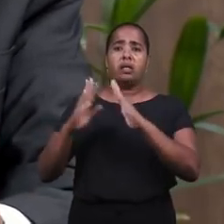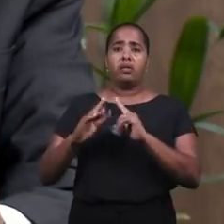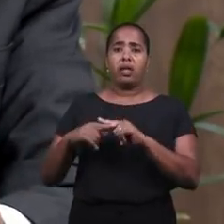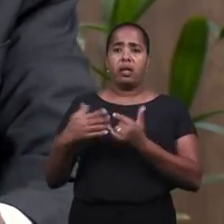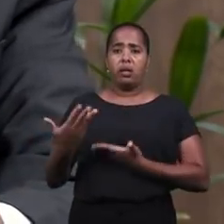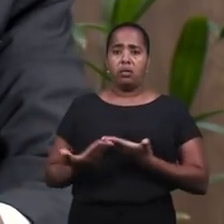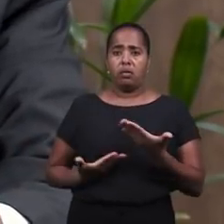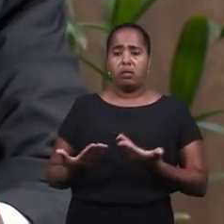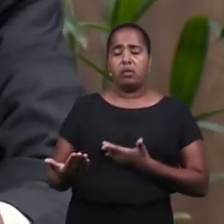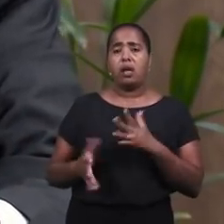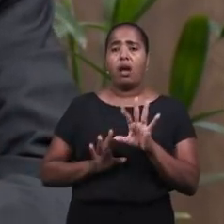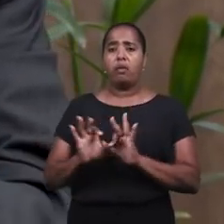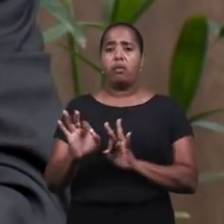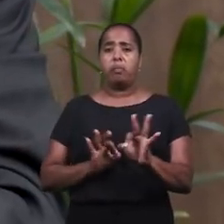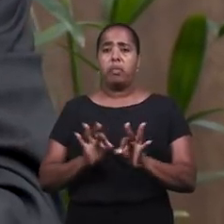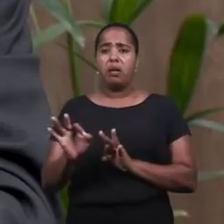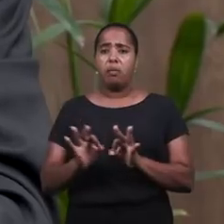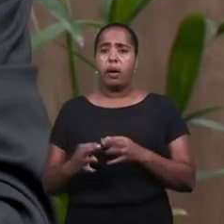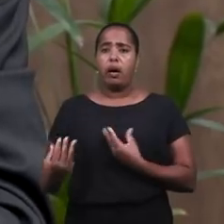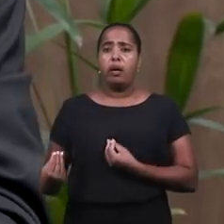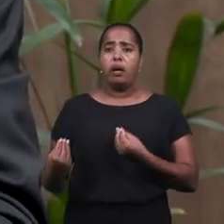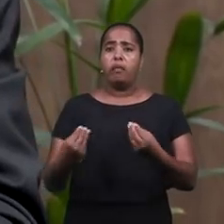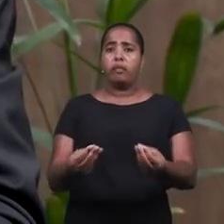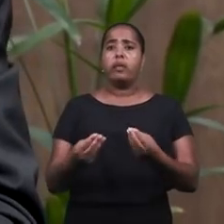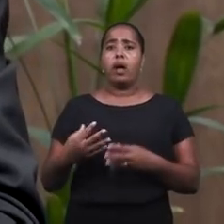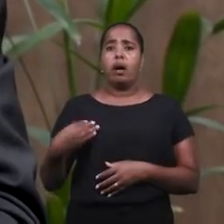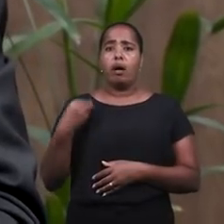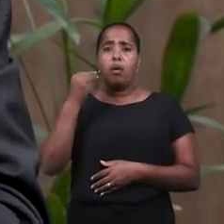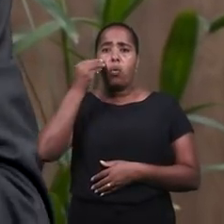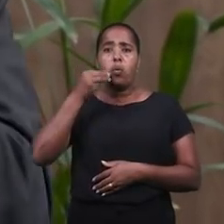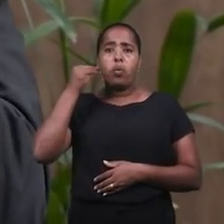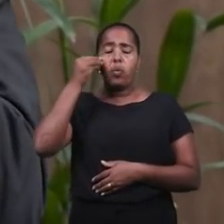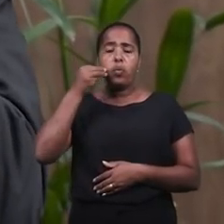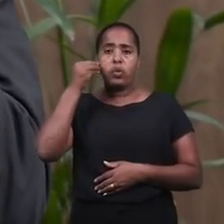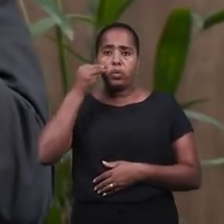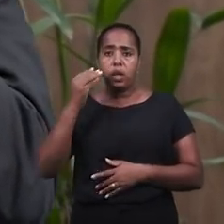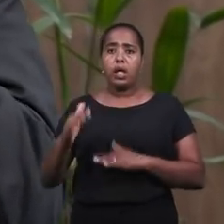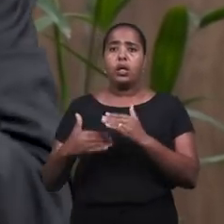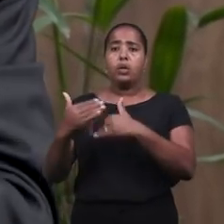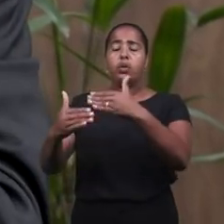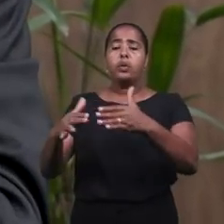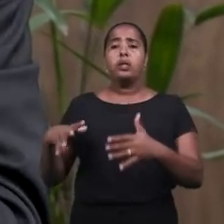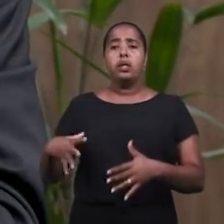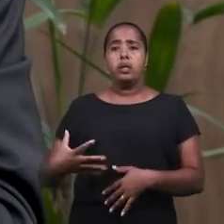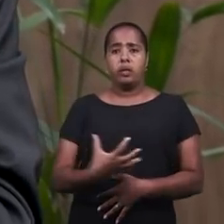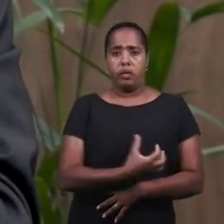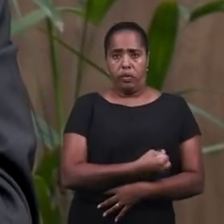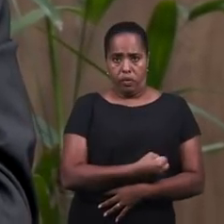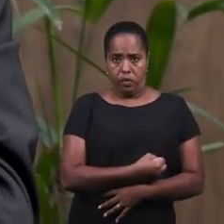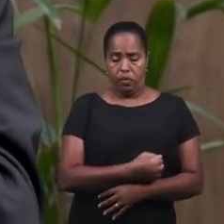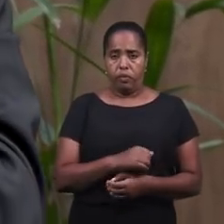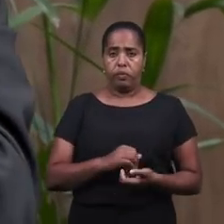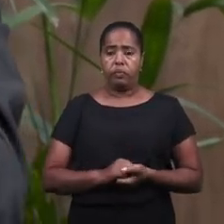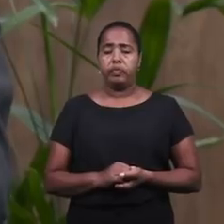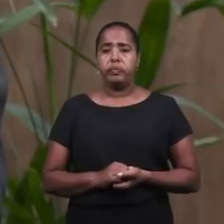edificar a igreja, preparar a igreja, dar uma experiência, entendeu? No processo de